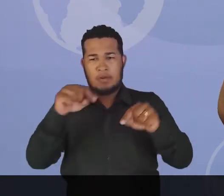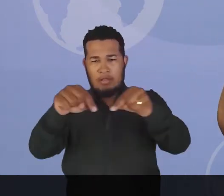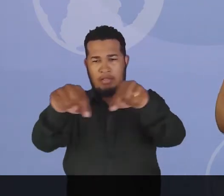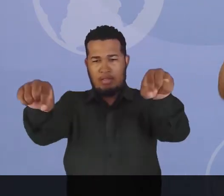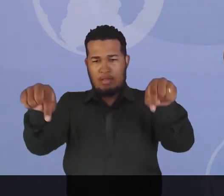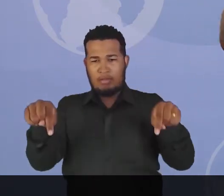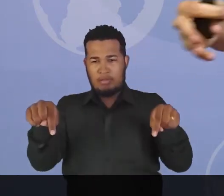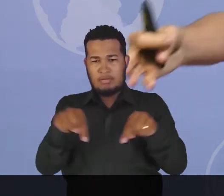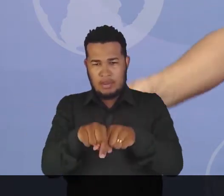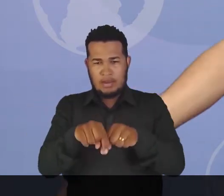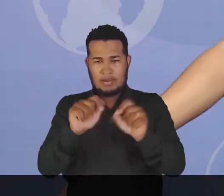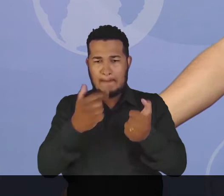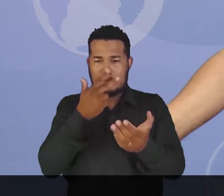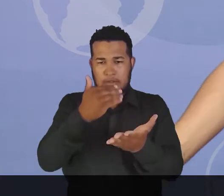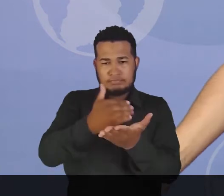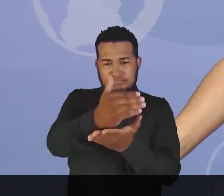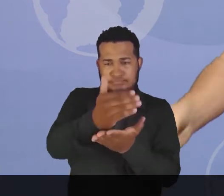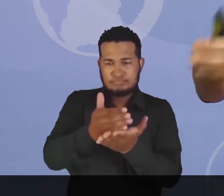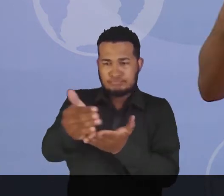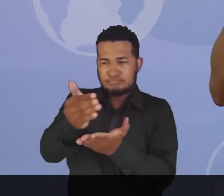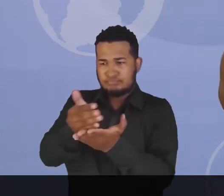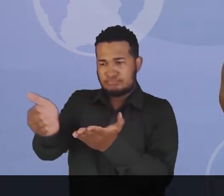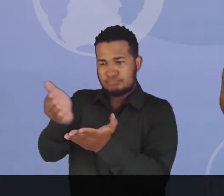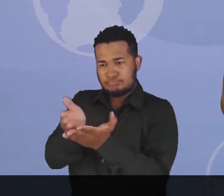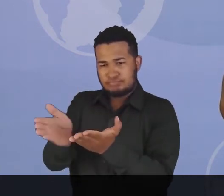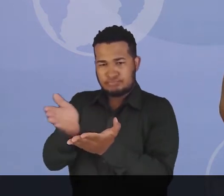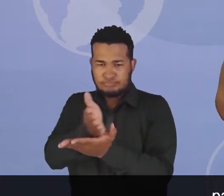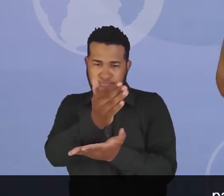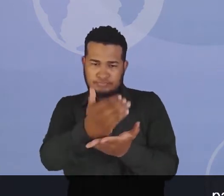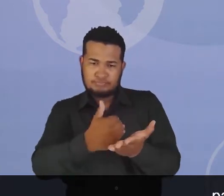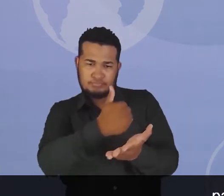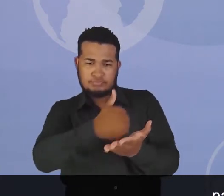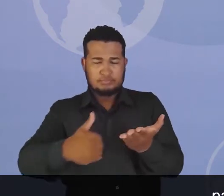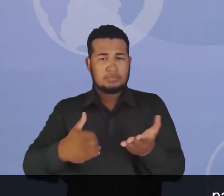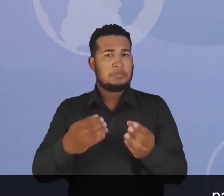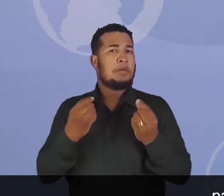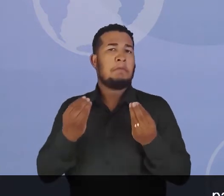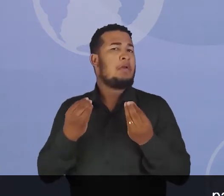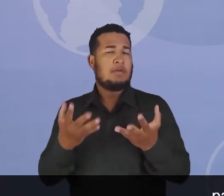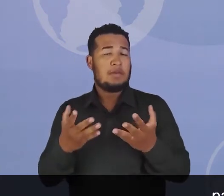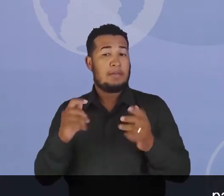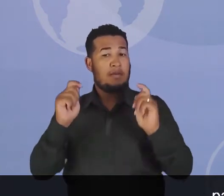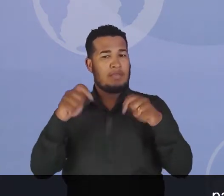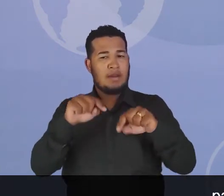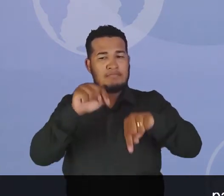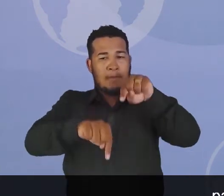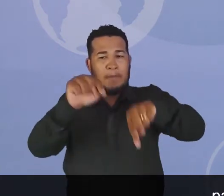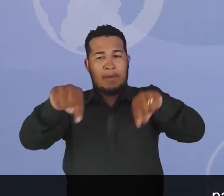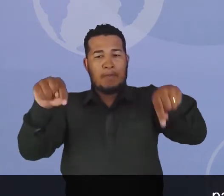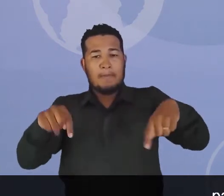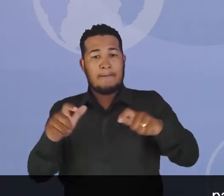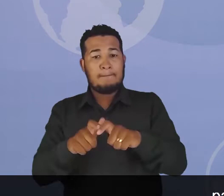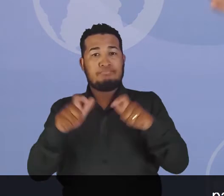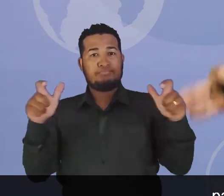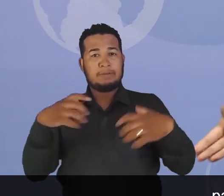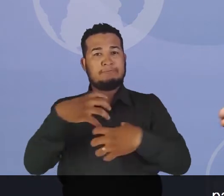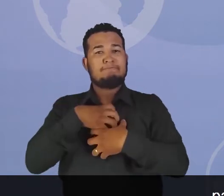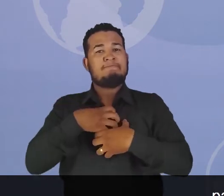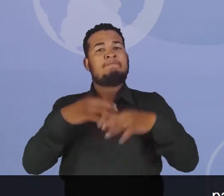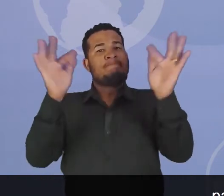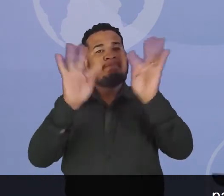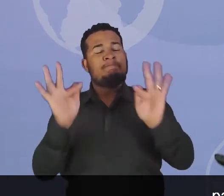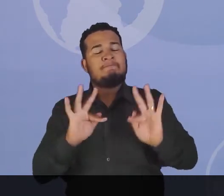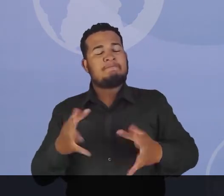eu posso partilhar a Terra para produzir a maior quantidade de